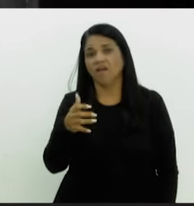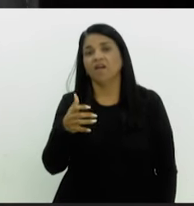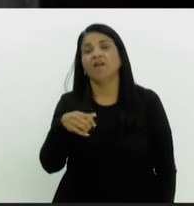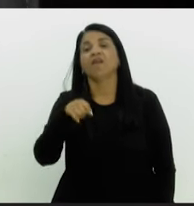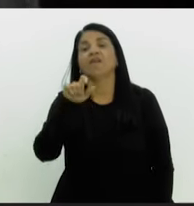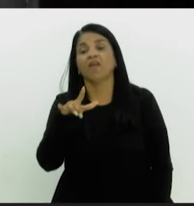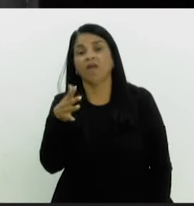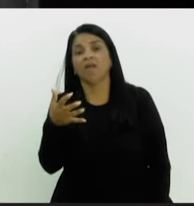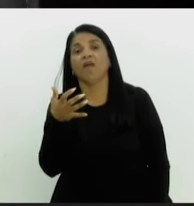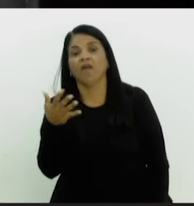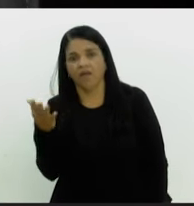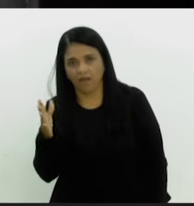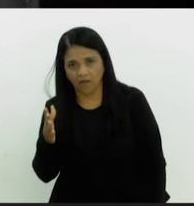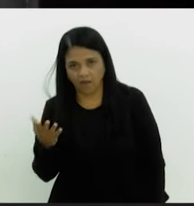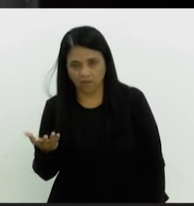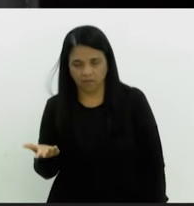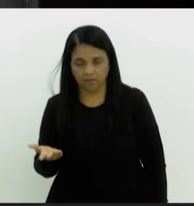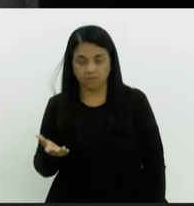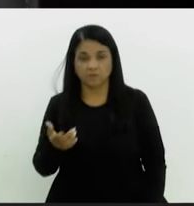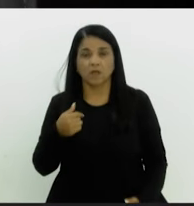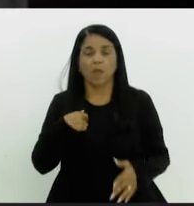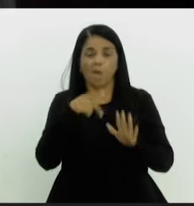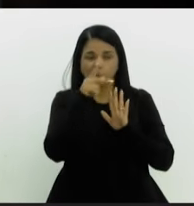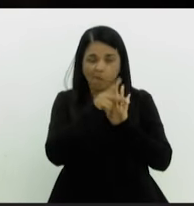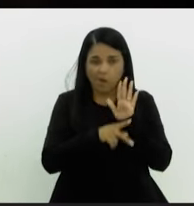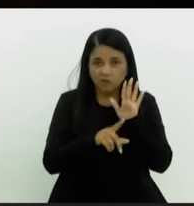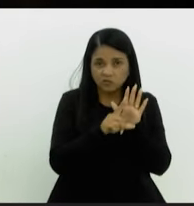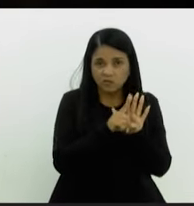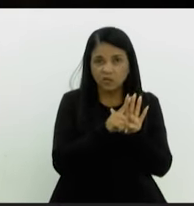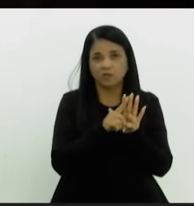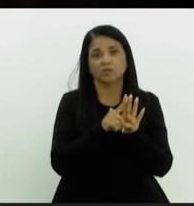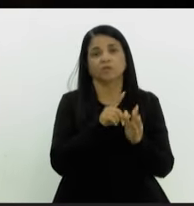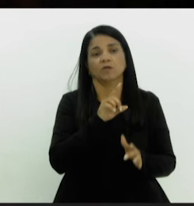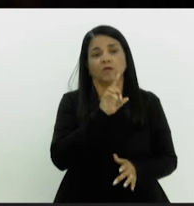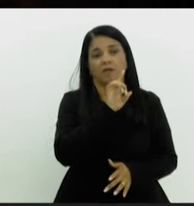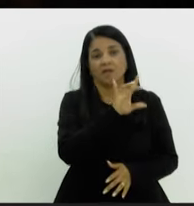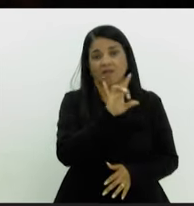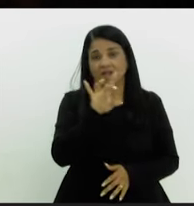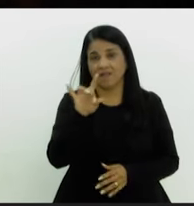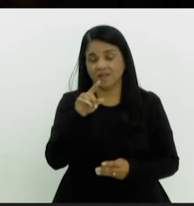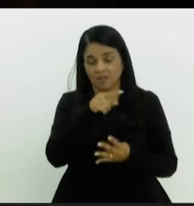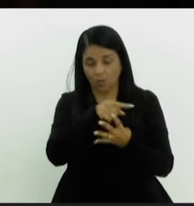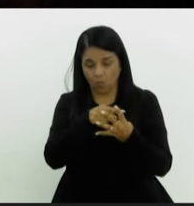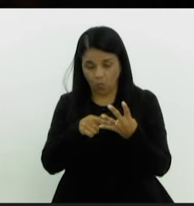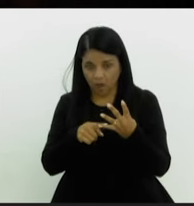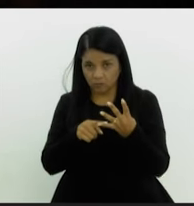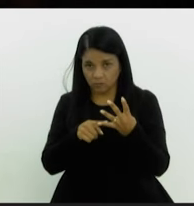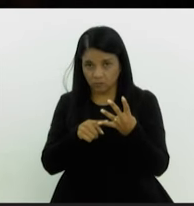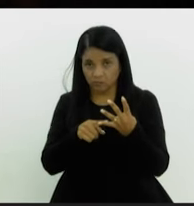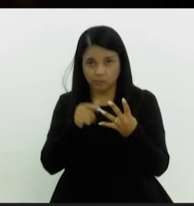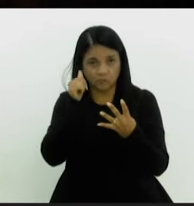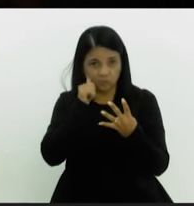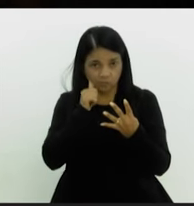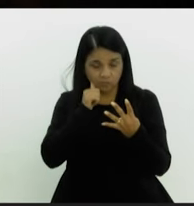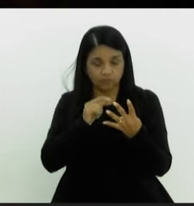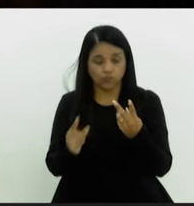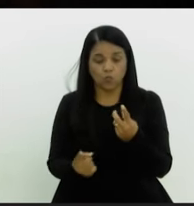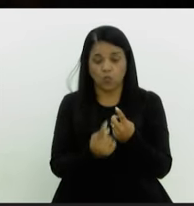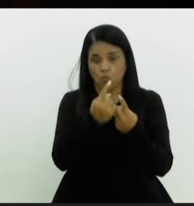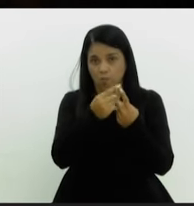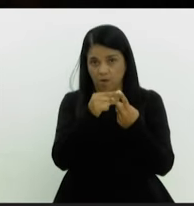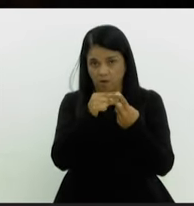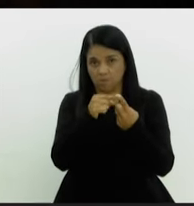esse projeto e a gente reconheceu que uma cada quatro mulheres reconhecem práticas de violência